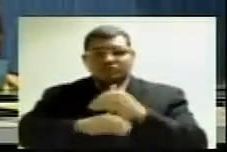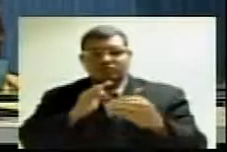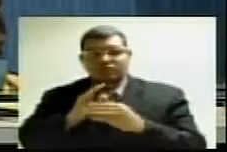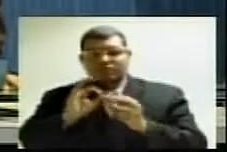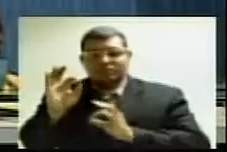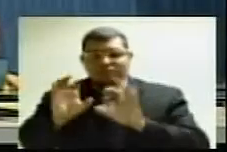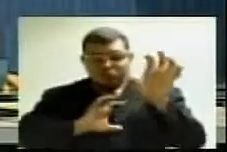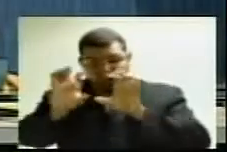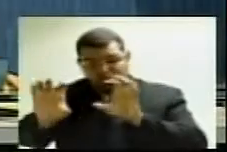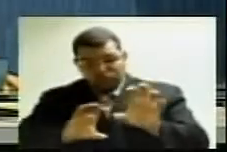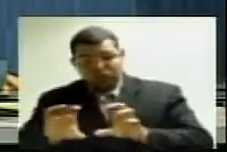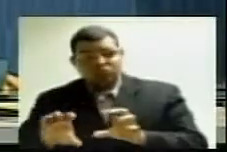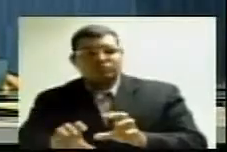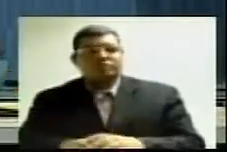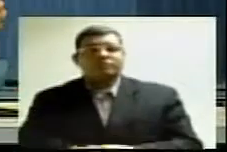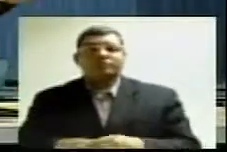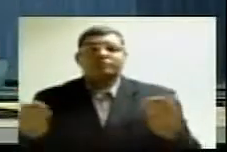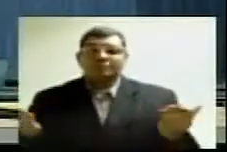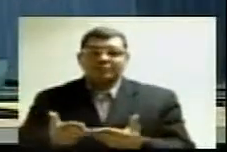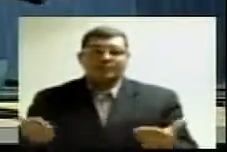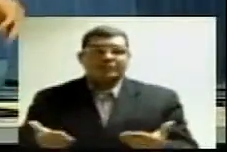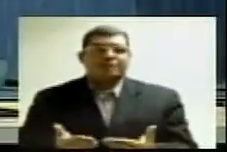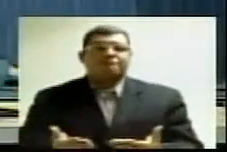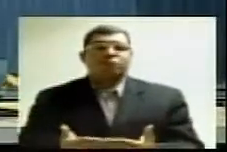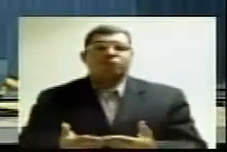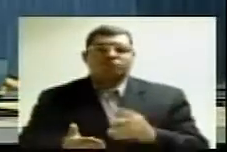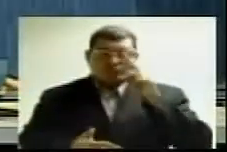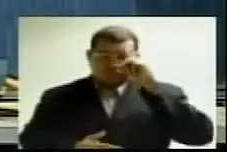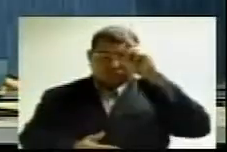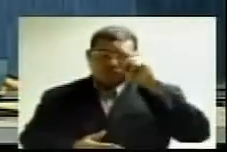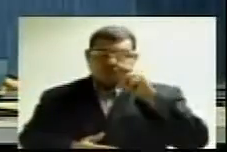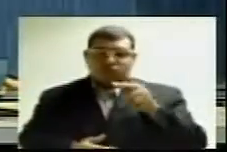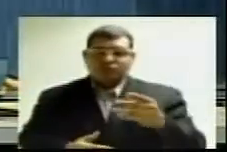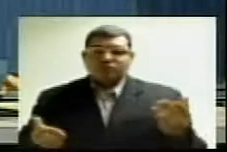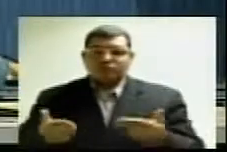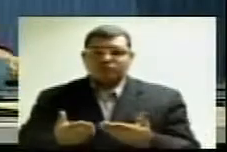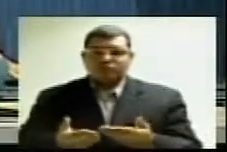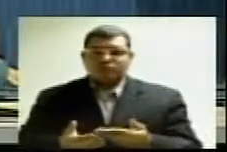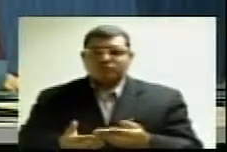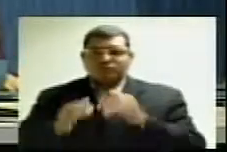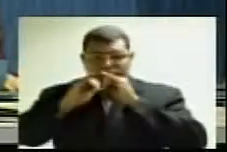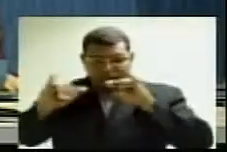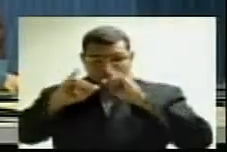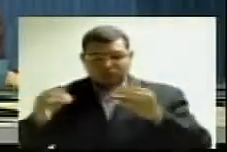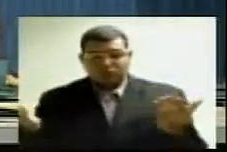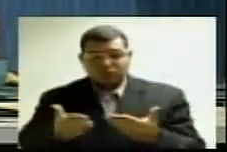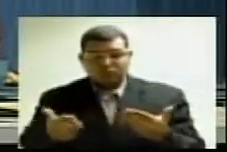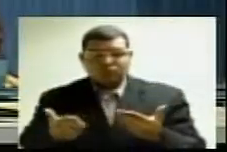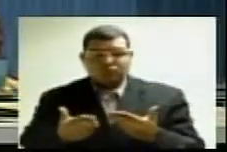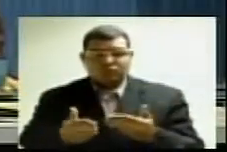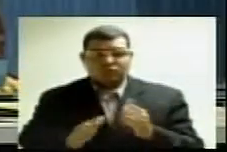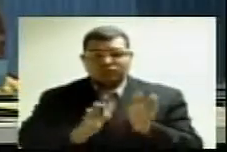região Nordeste. E agora, fortalecida a chapa, pelo anúncio hoje